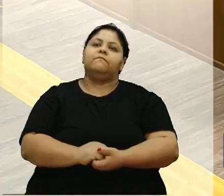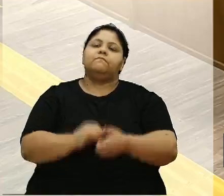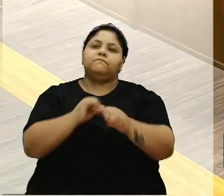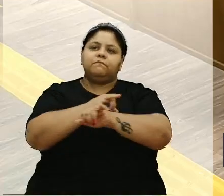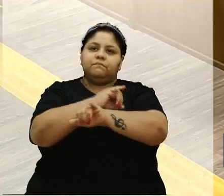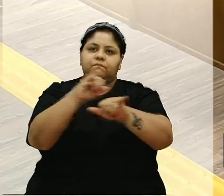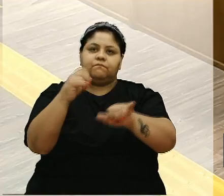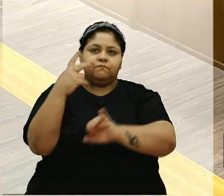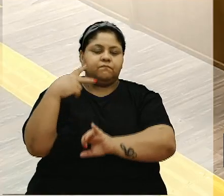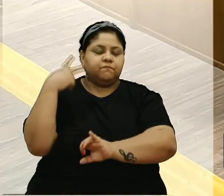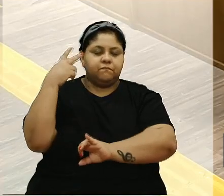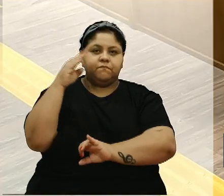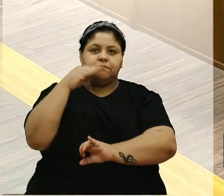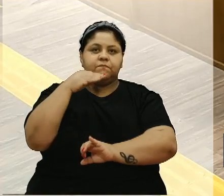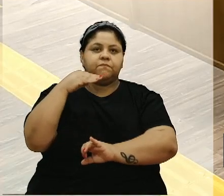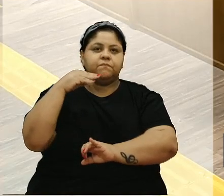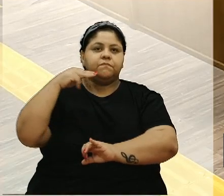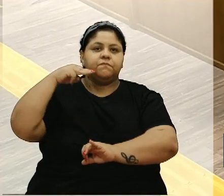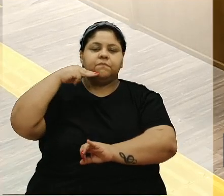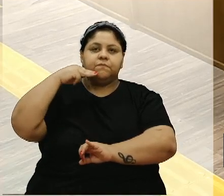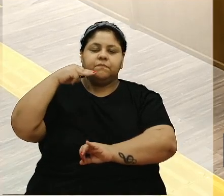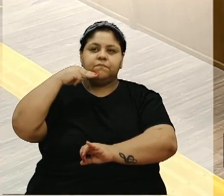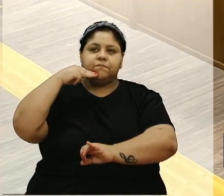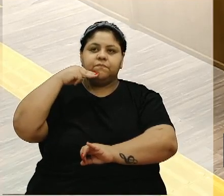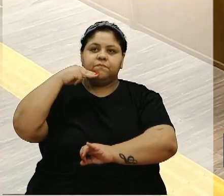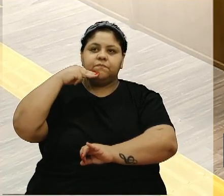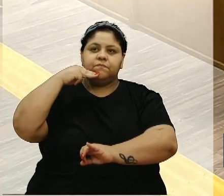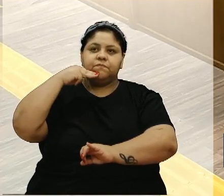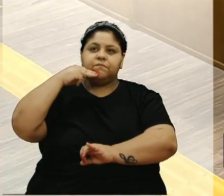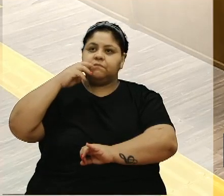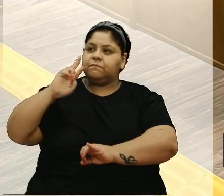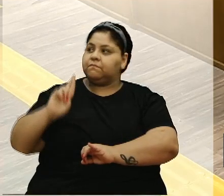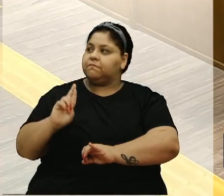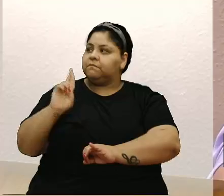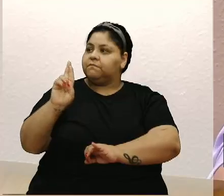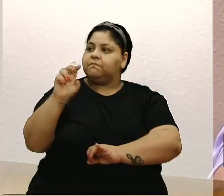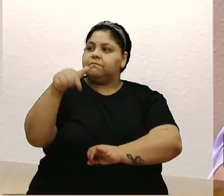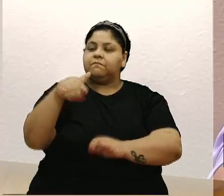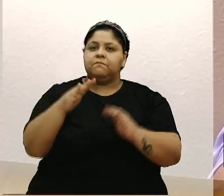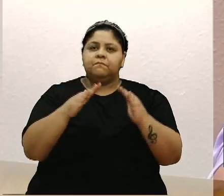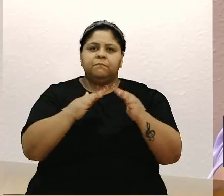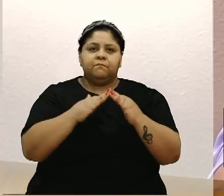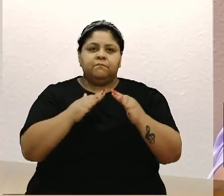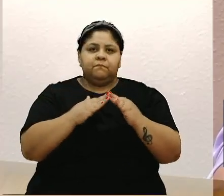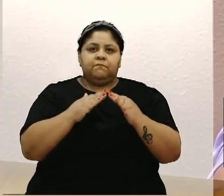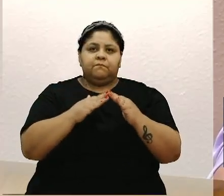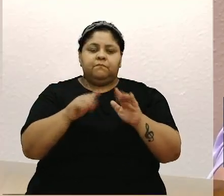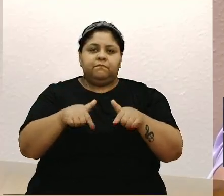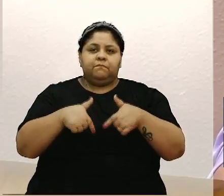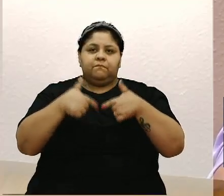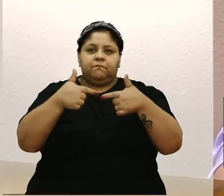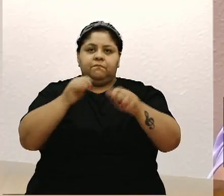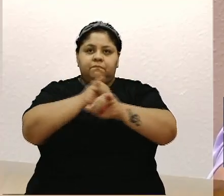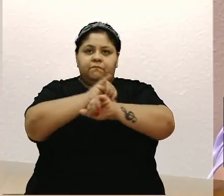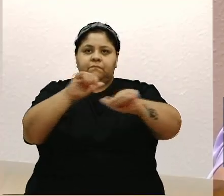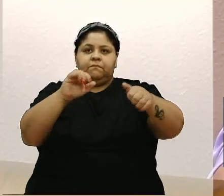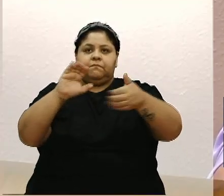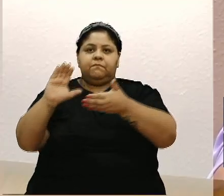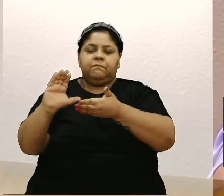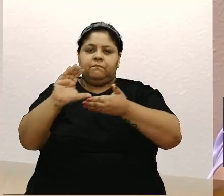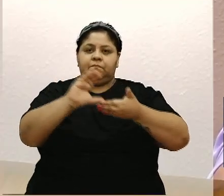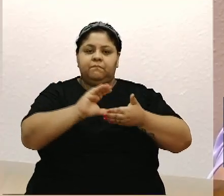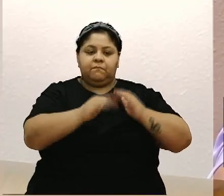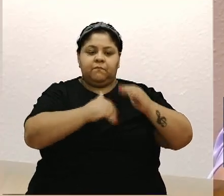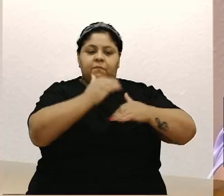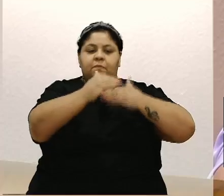Informo que a vereadora Marisol Santos está em representação desta casa no ato de anúncio de investimentos do programa